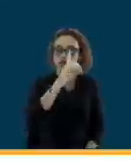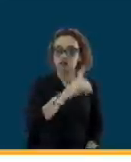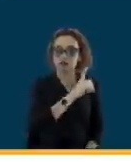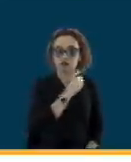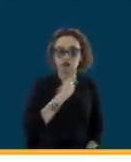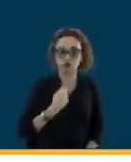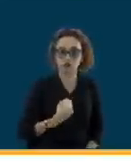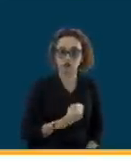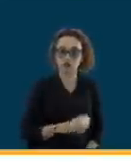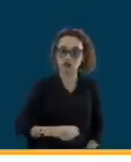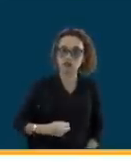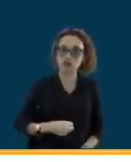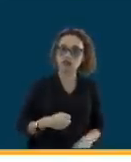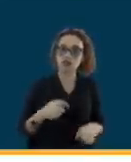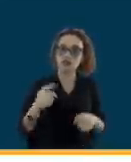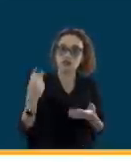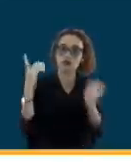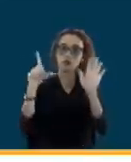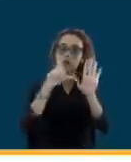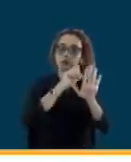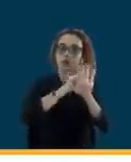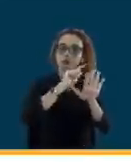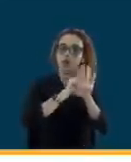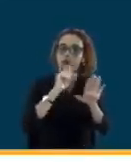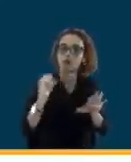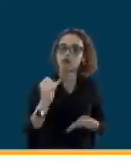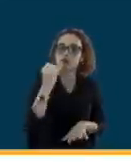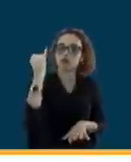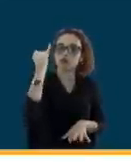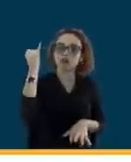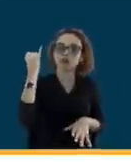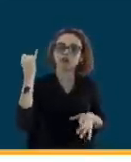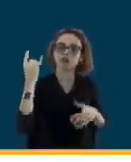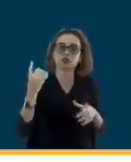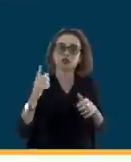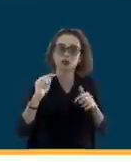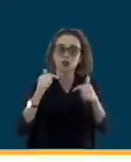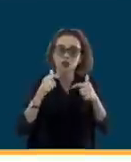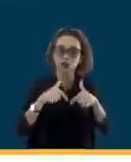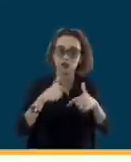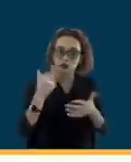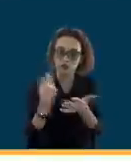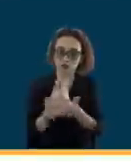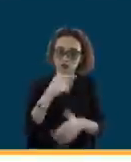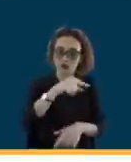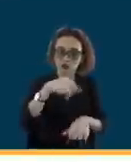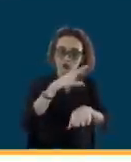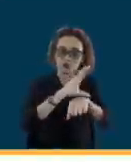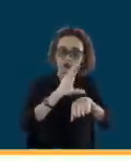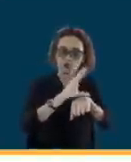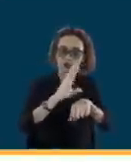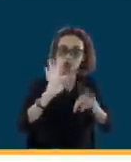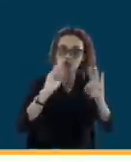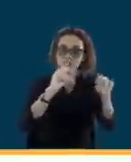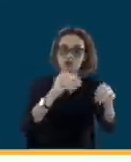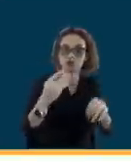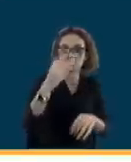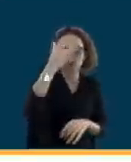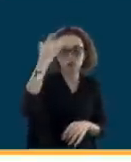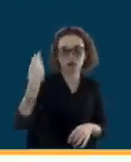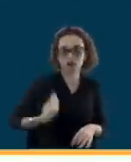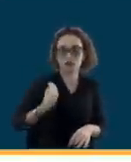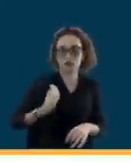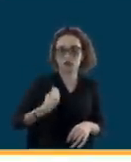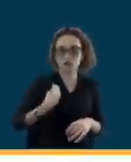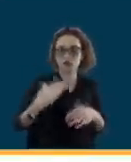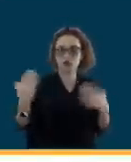fundamental na articulação para disponibilizar esse curso a todos os participantes. E agora, então, iniciaremos